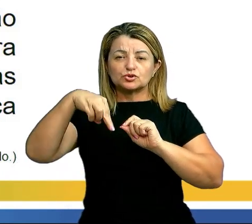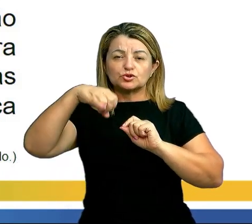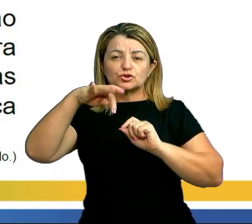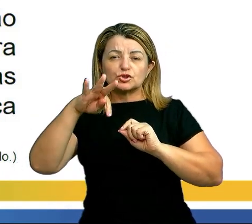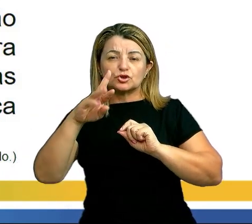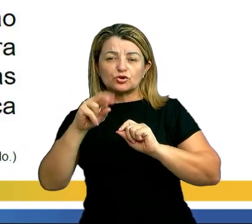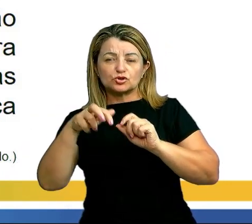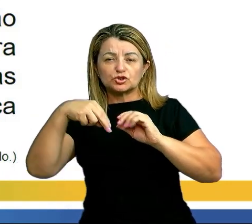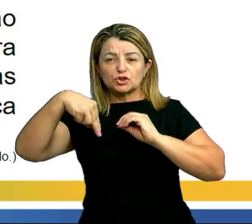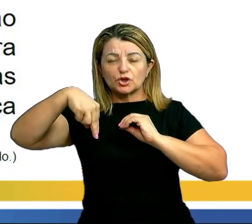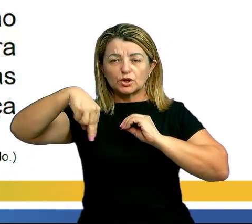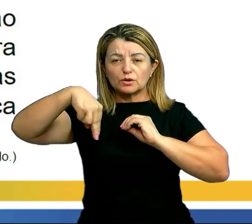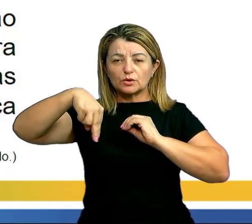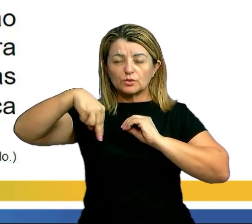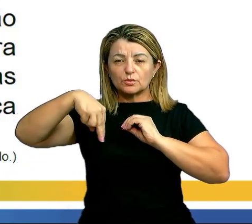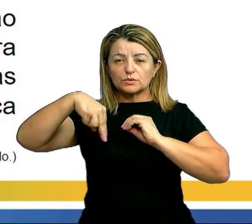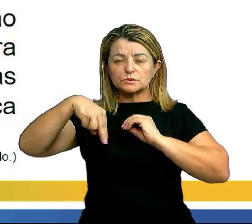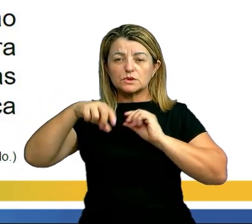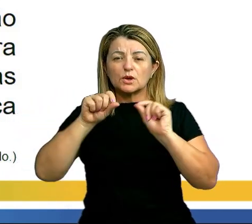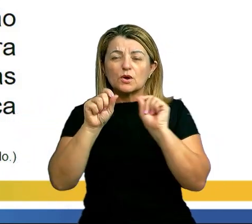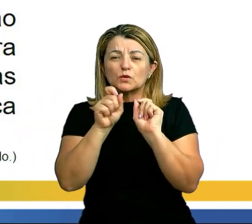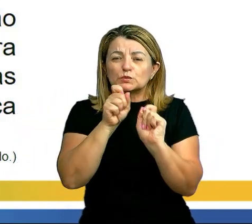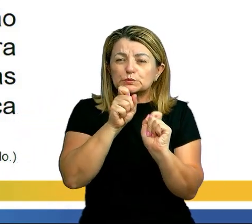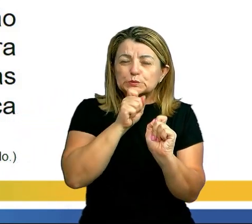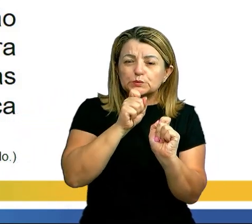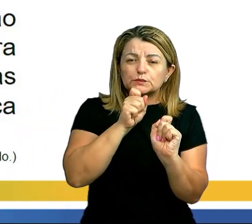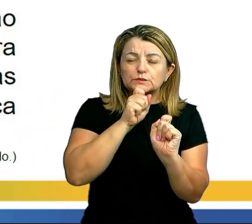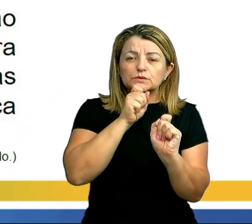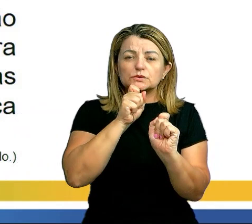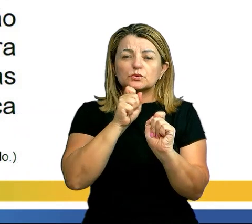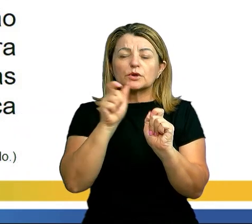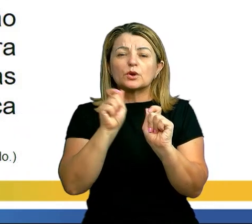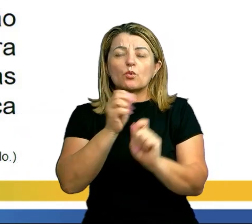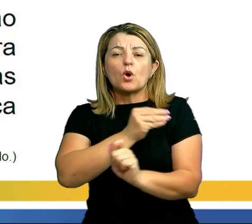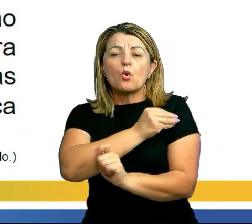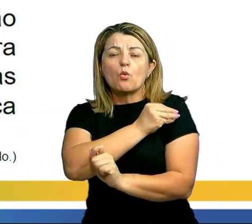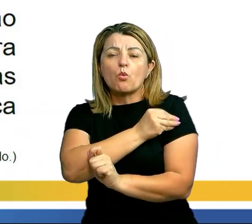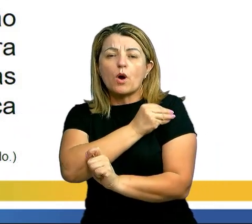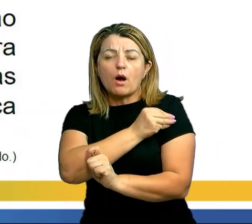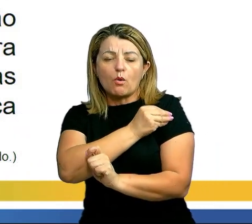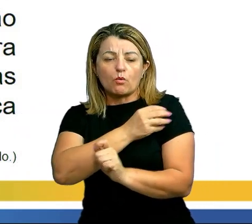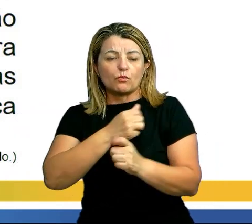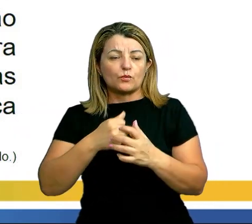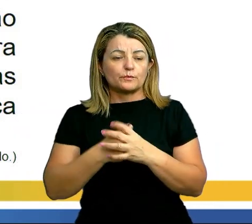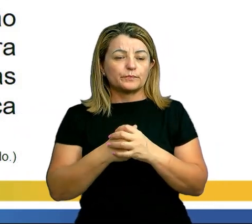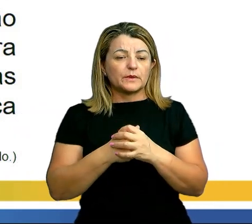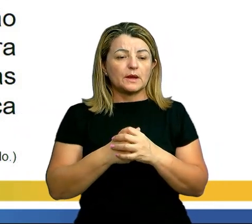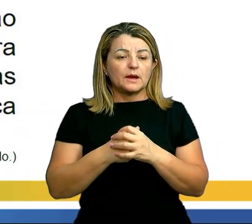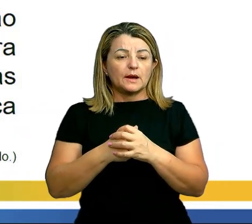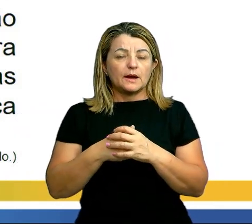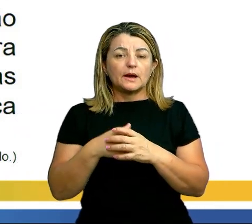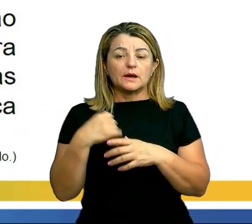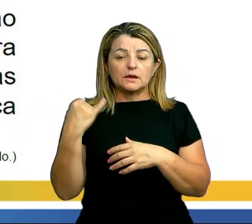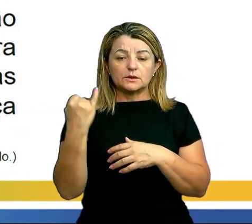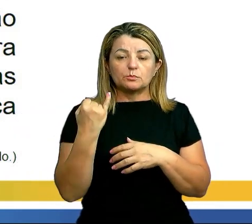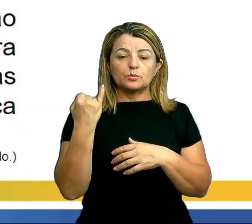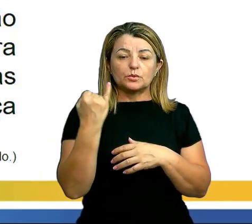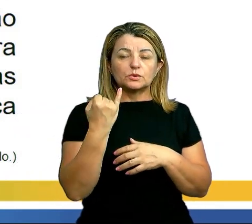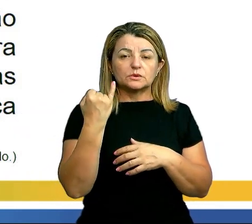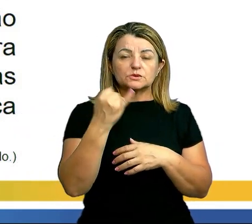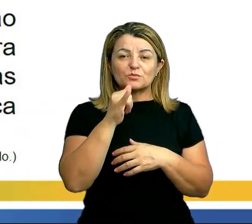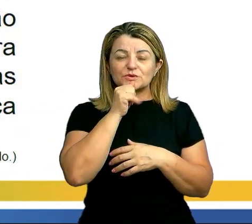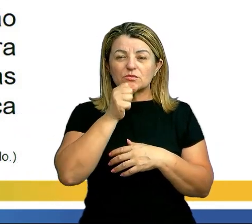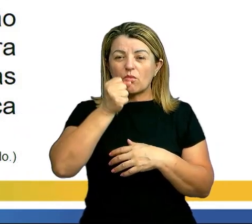instantaneamente congela o alvo a 320 graus abaixo de zero. É a maneira perfeita de garantir que uma